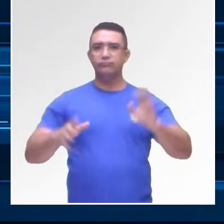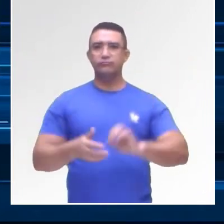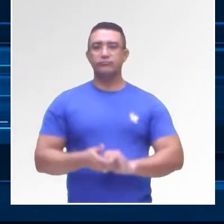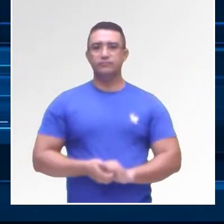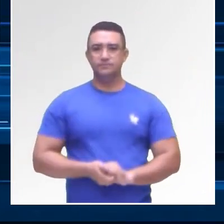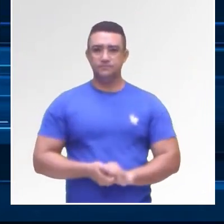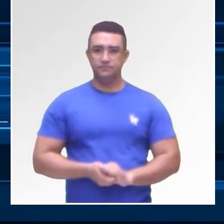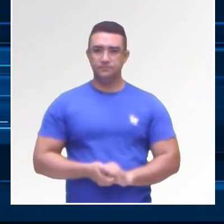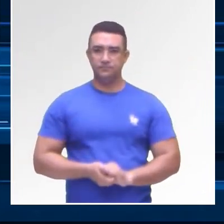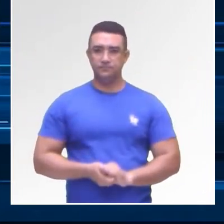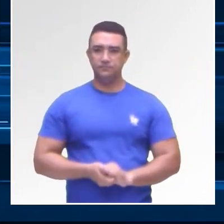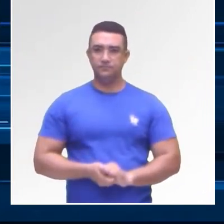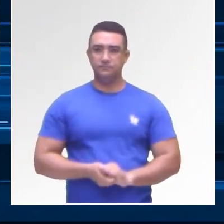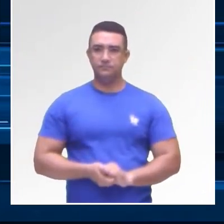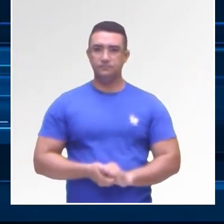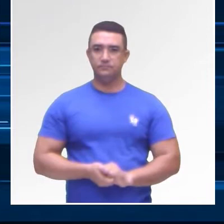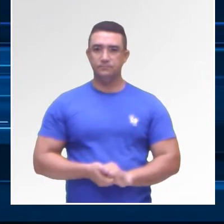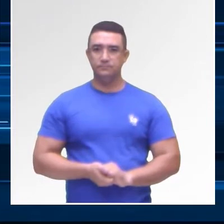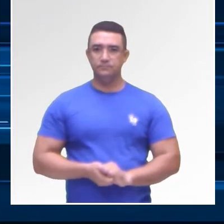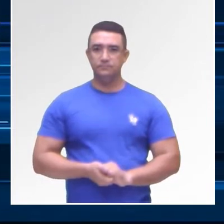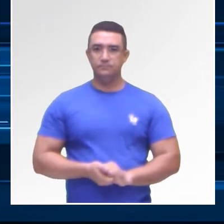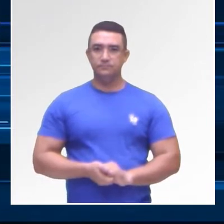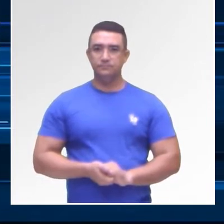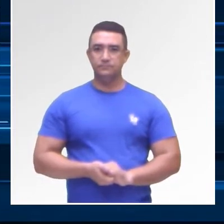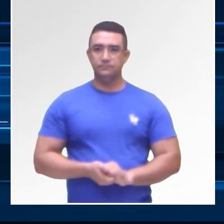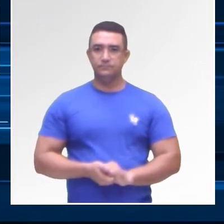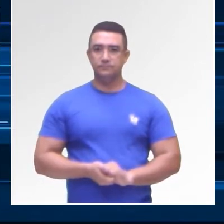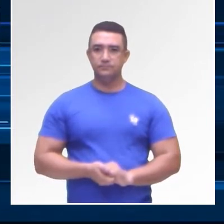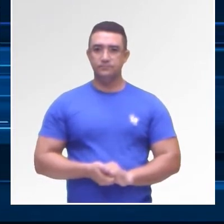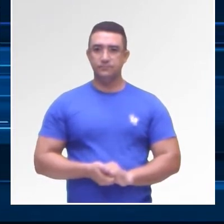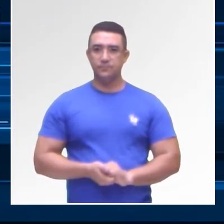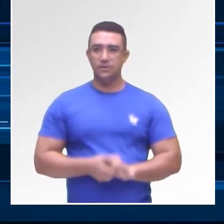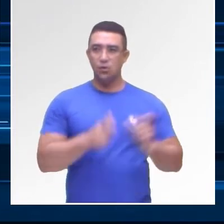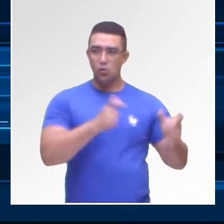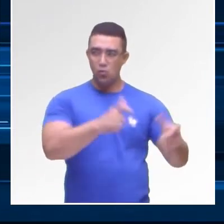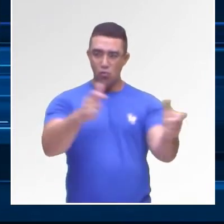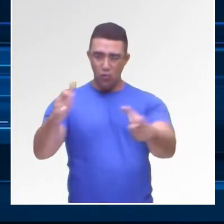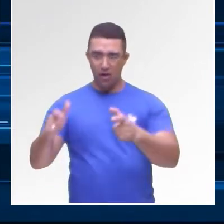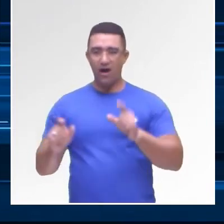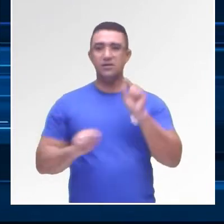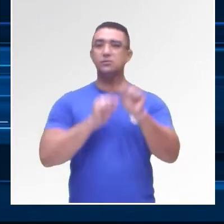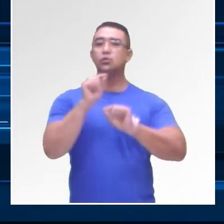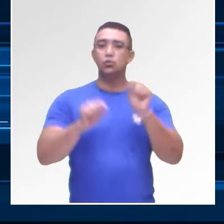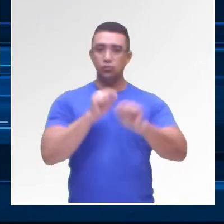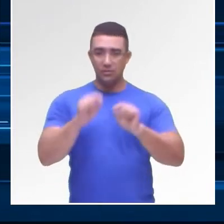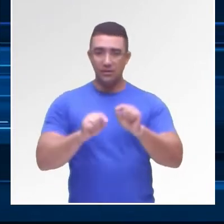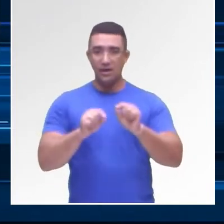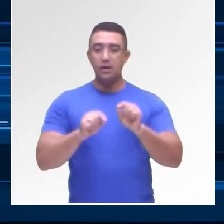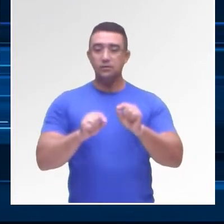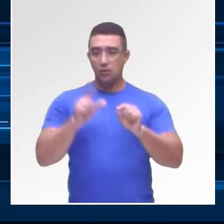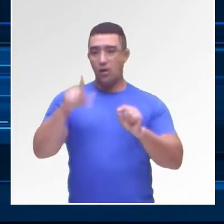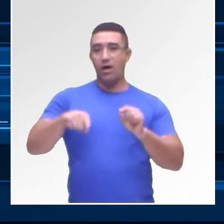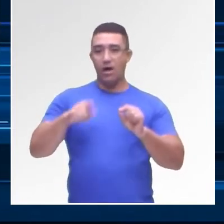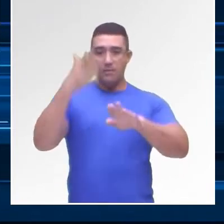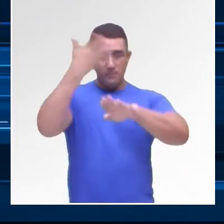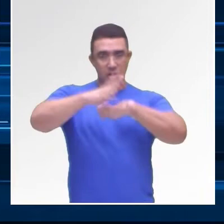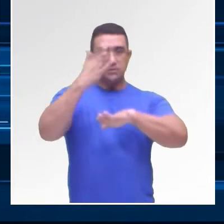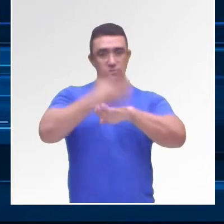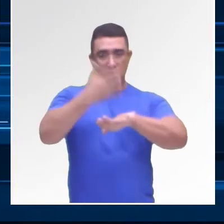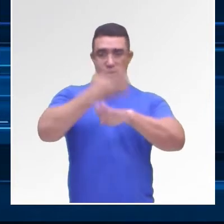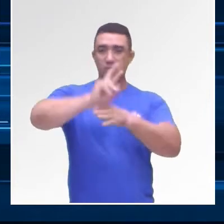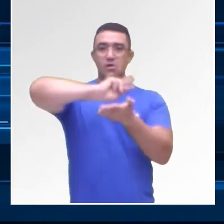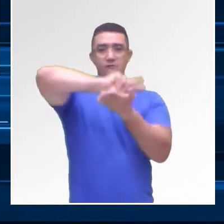impacto da ação humana. Então, esses lugares vão ser praticados muitos esportes